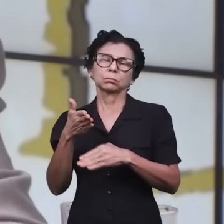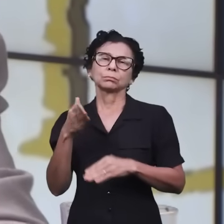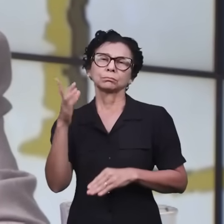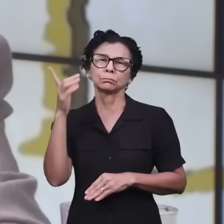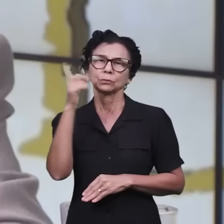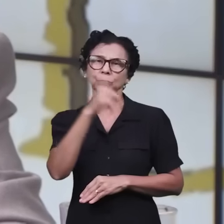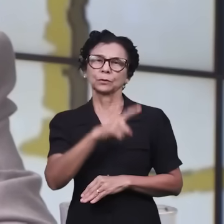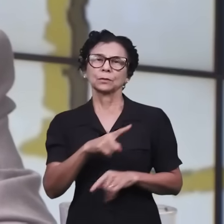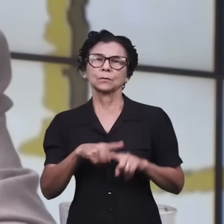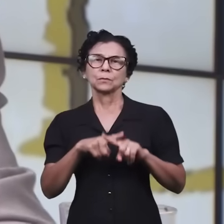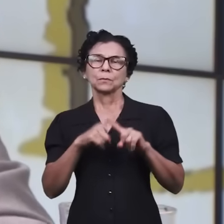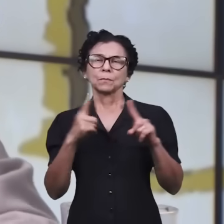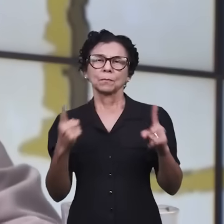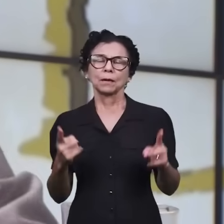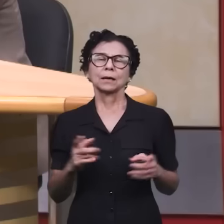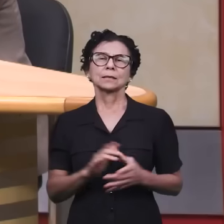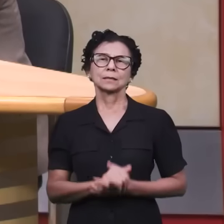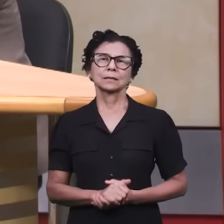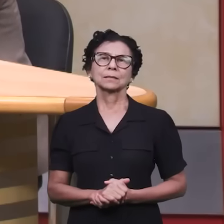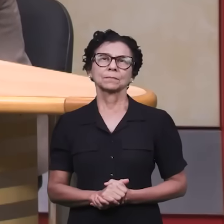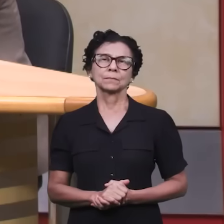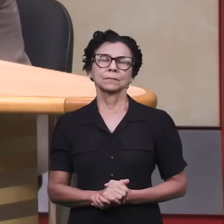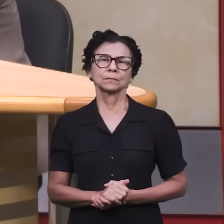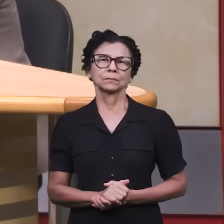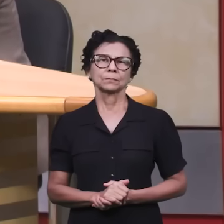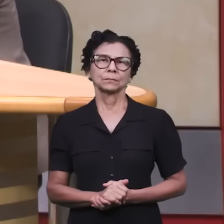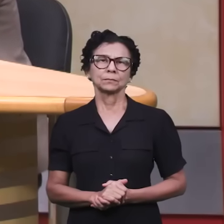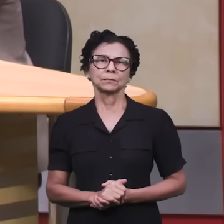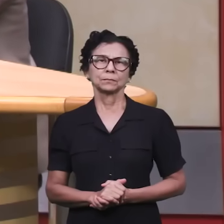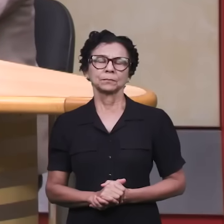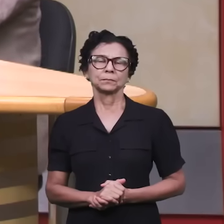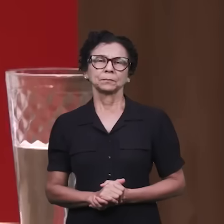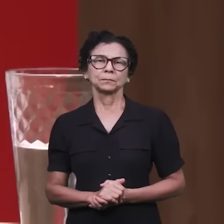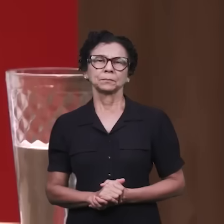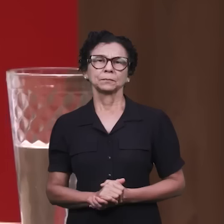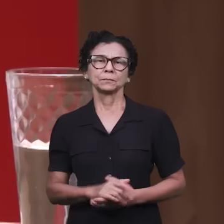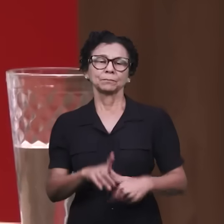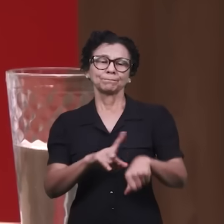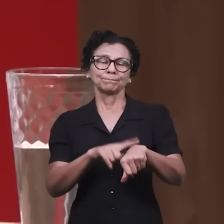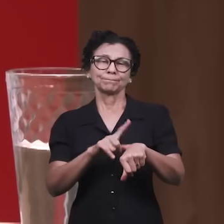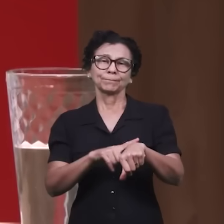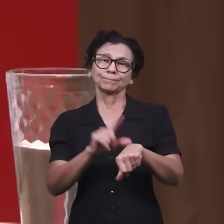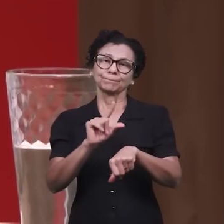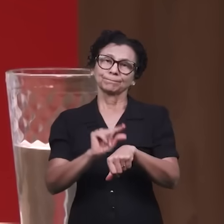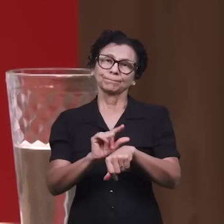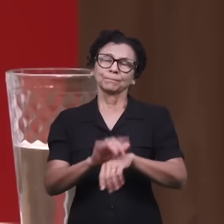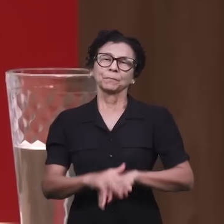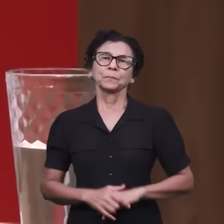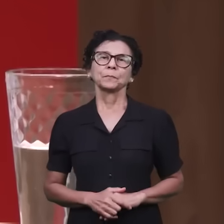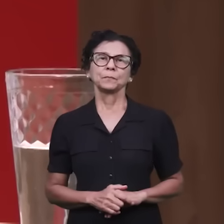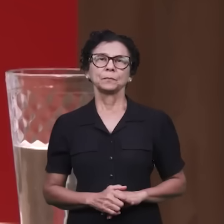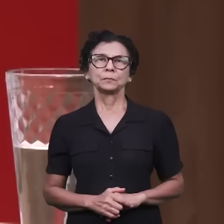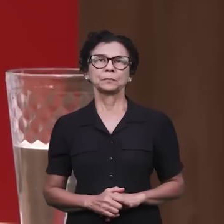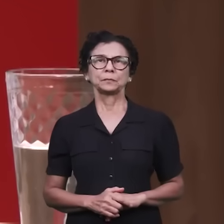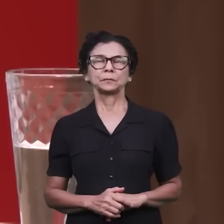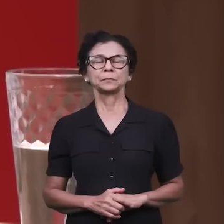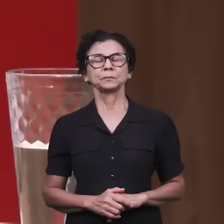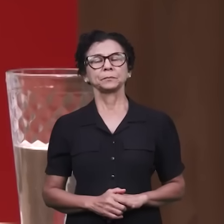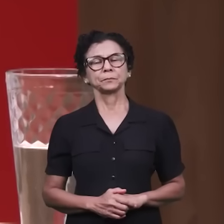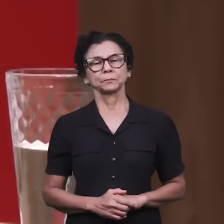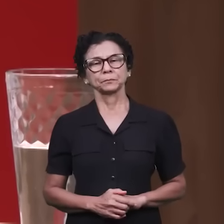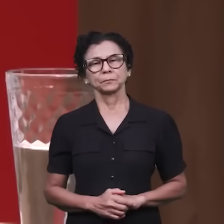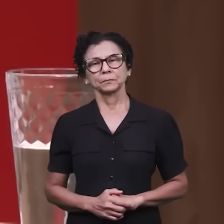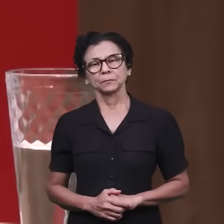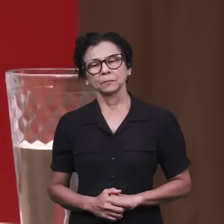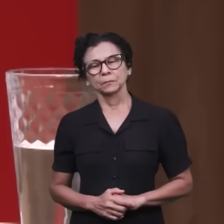mesmo tempo a escola bíblica dominical chega em todos eles. Nós estamos no limite do nosso tempo e nós queríamos passar para os irmãos, aqueles